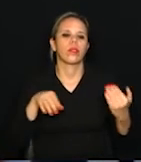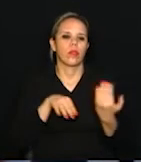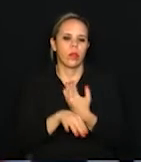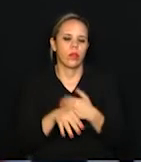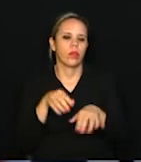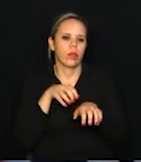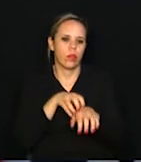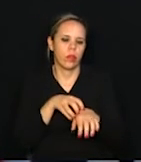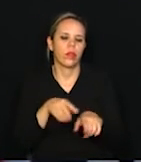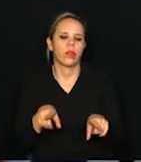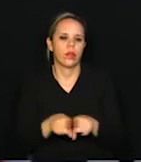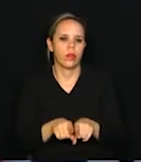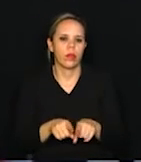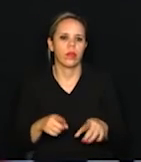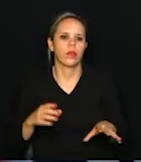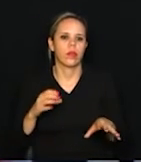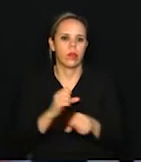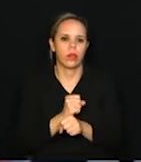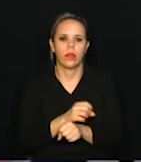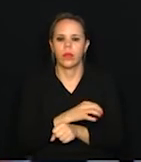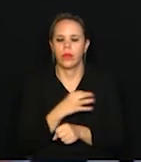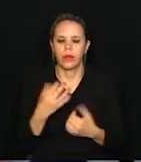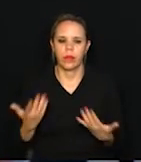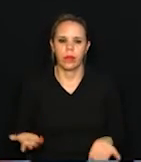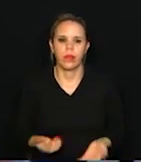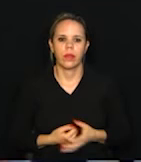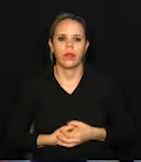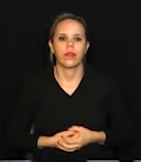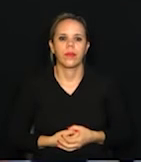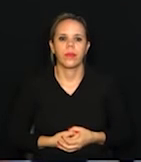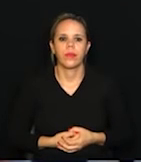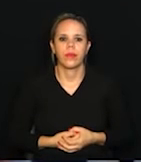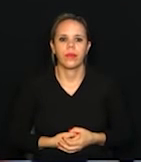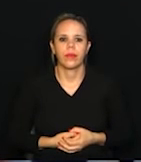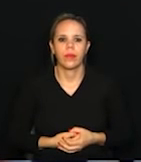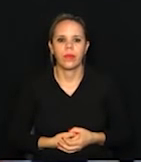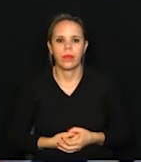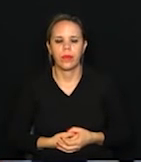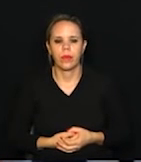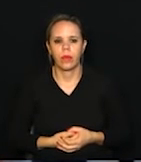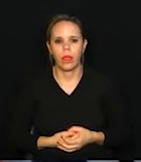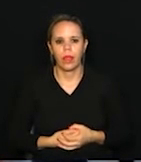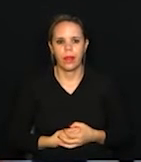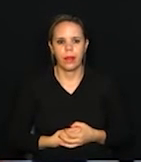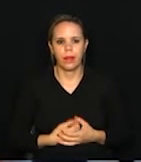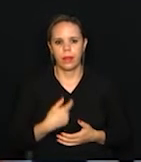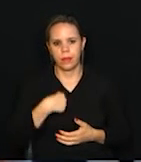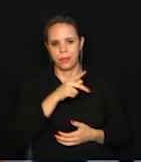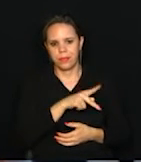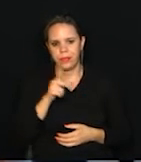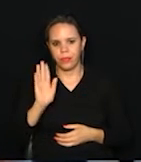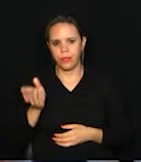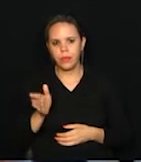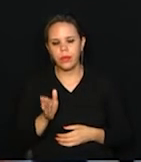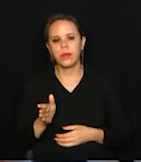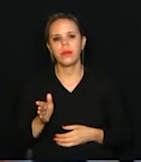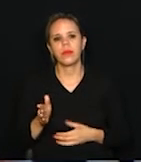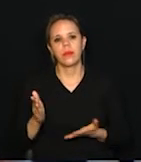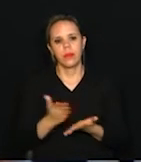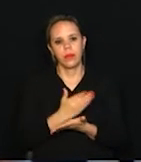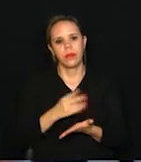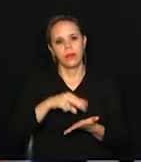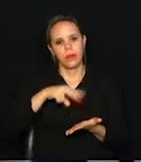colocar. É uma coleção fantástica. Eu mesmo, como professor, assim, já me baseei muito nesses manuais para